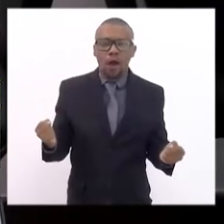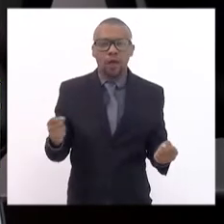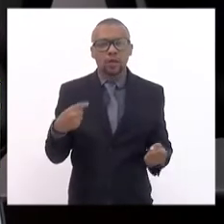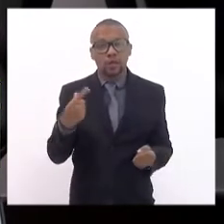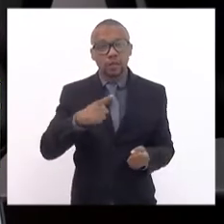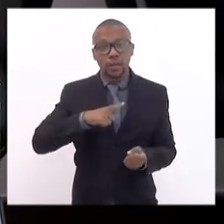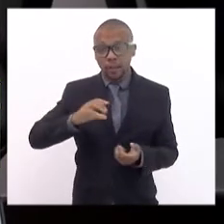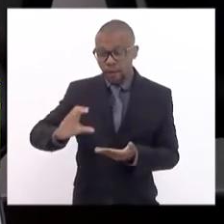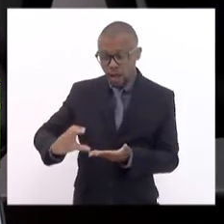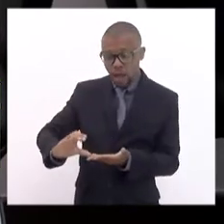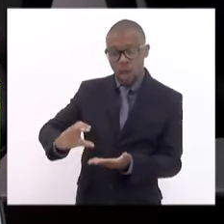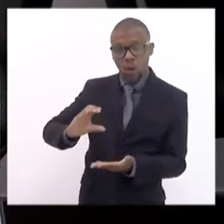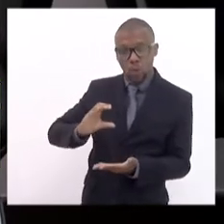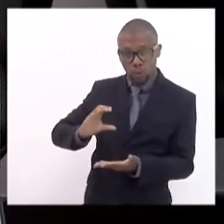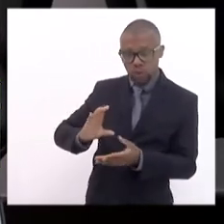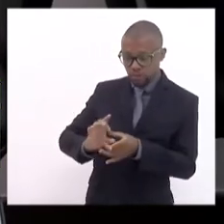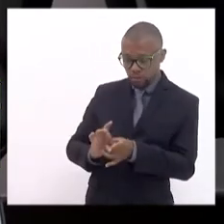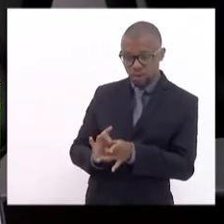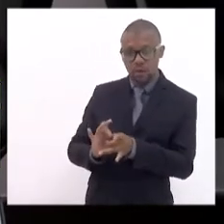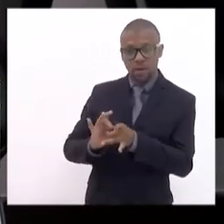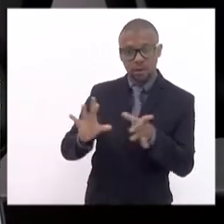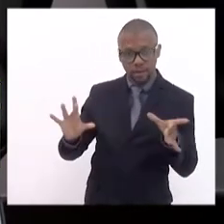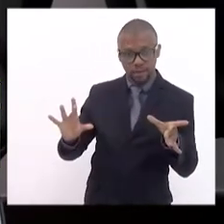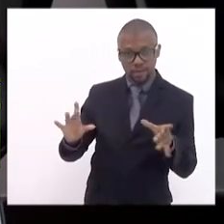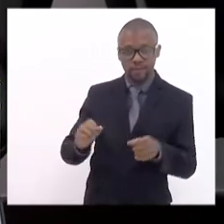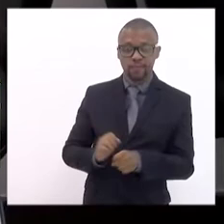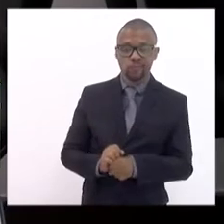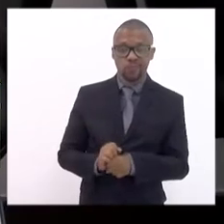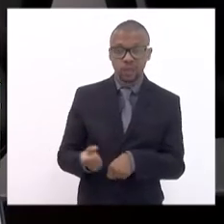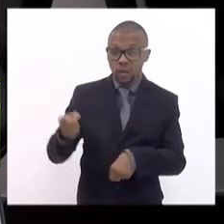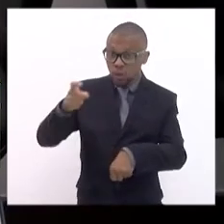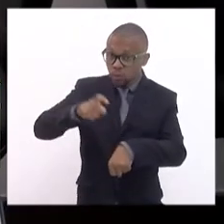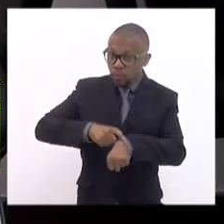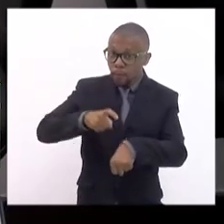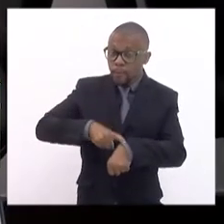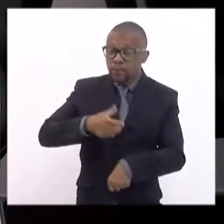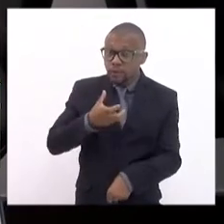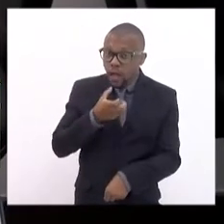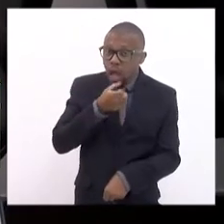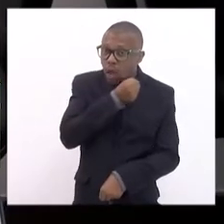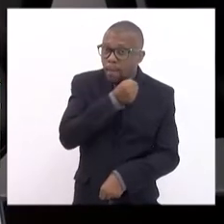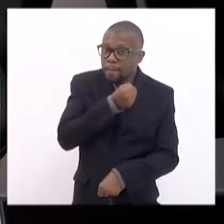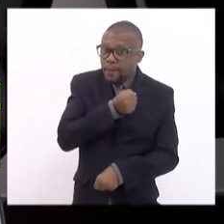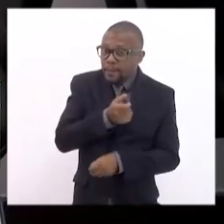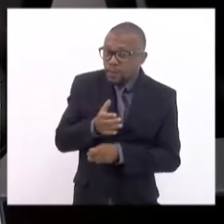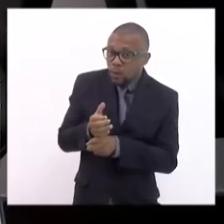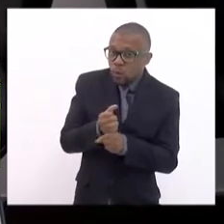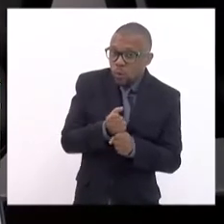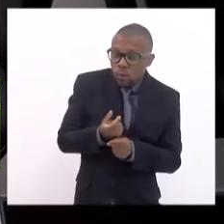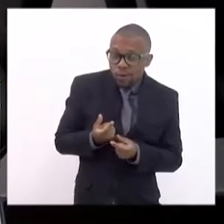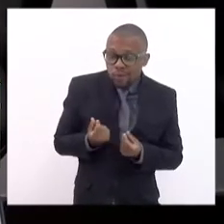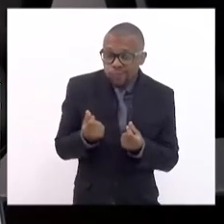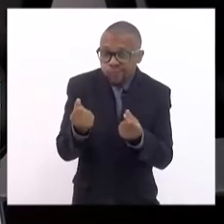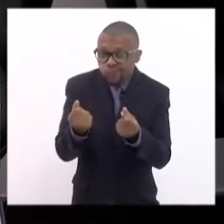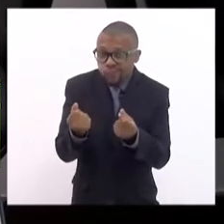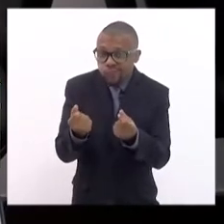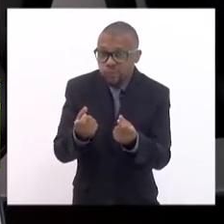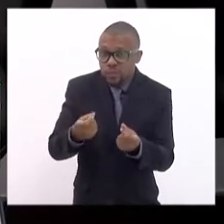recursos à disposição no momento de recuperação fiscal e não aproveitemos esses